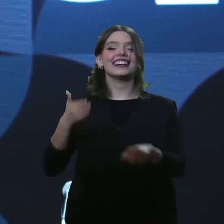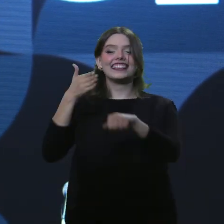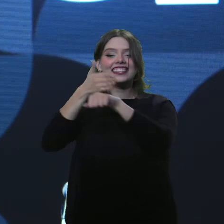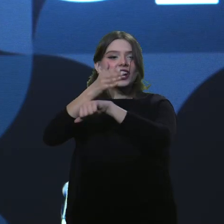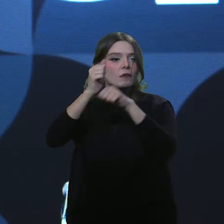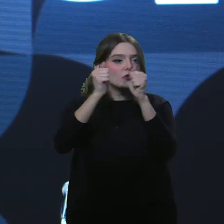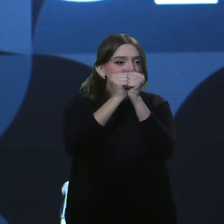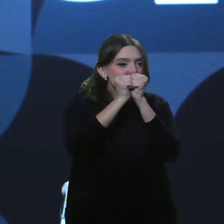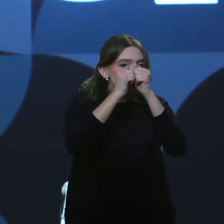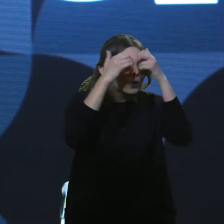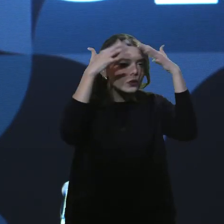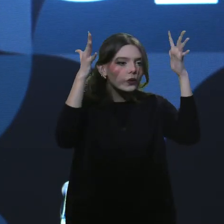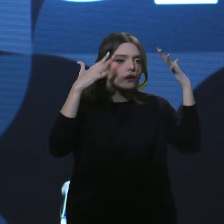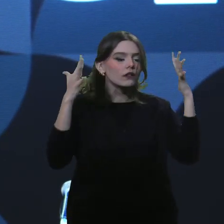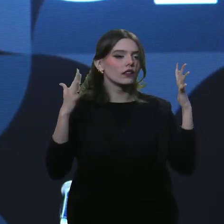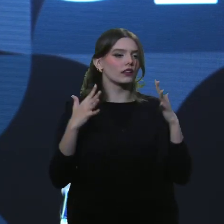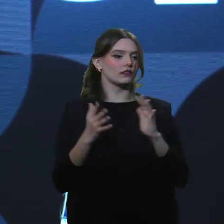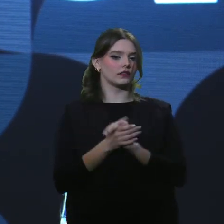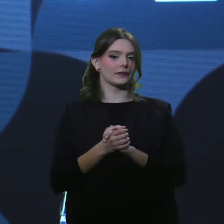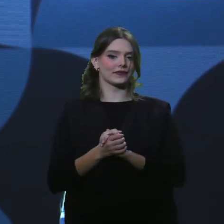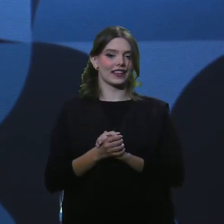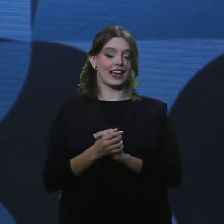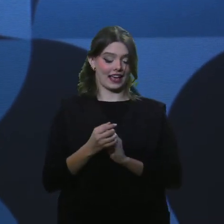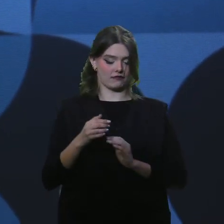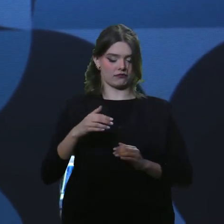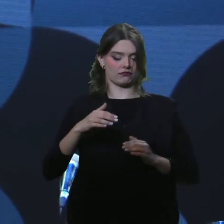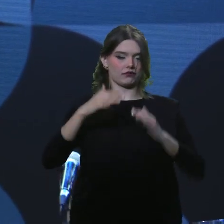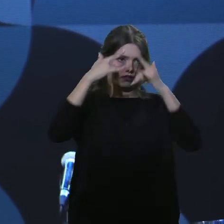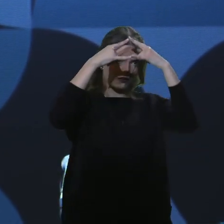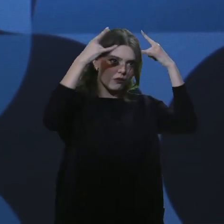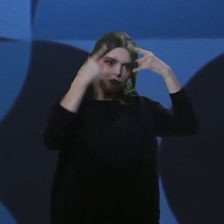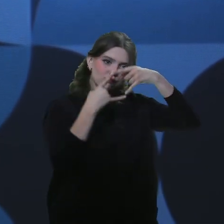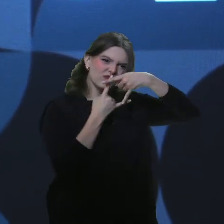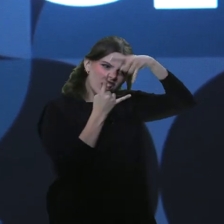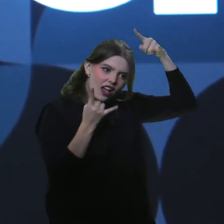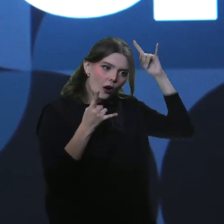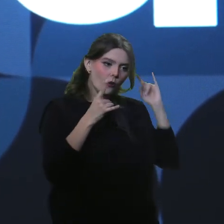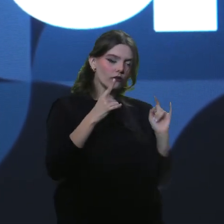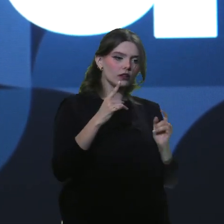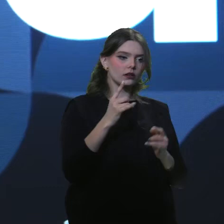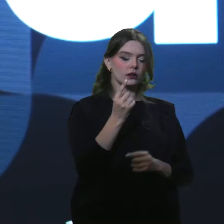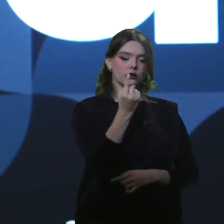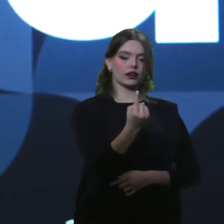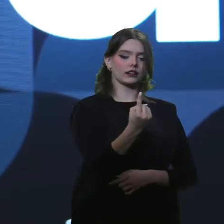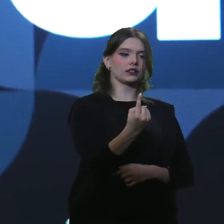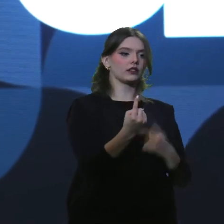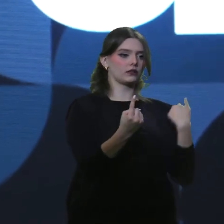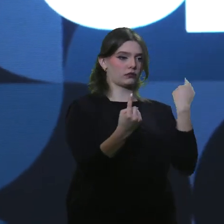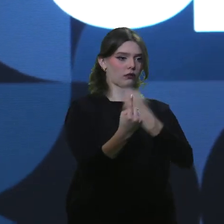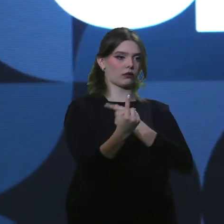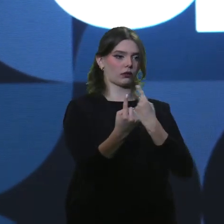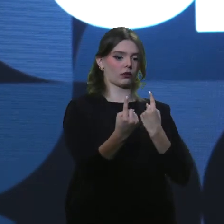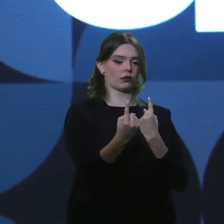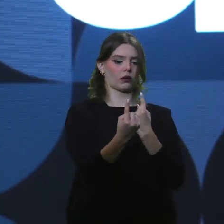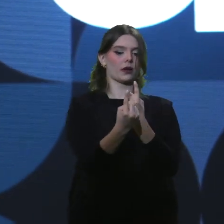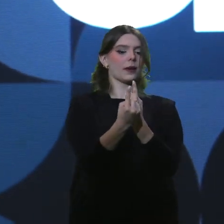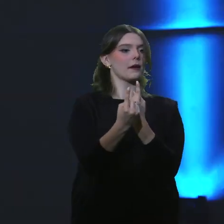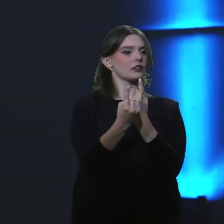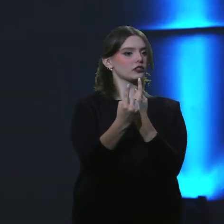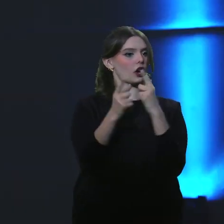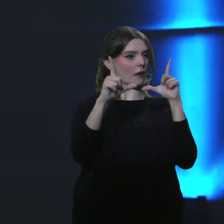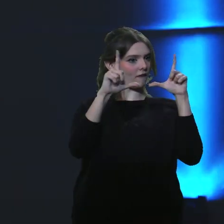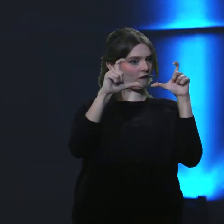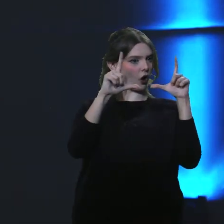Entramos. Você vai lá, se agacha atrás assim, faz carinho. Aí levanta e sai. Quando eu estava